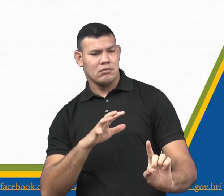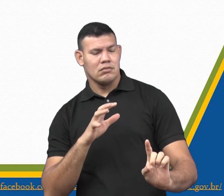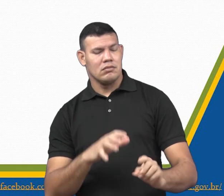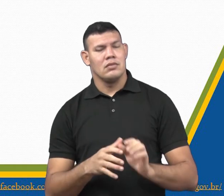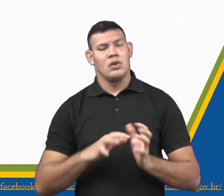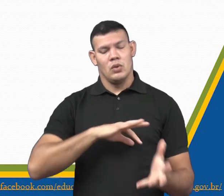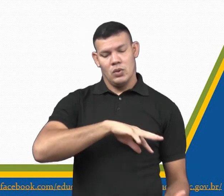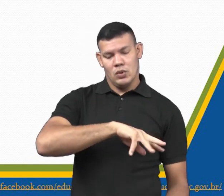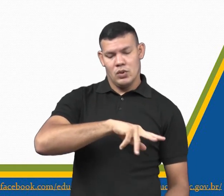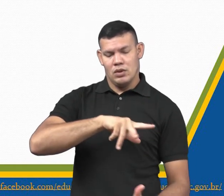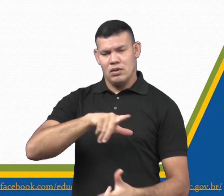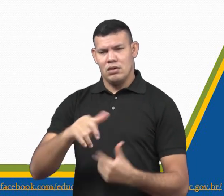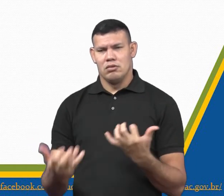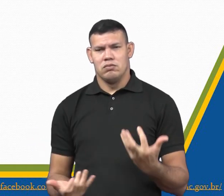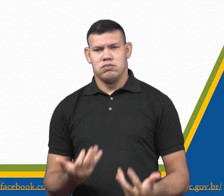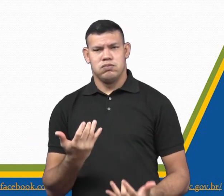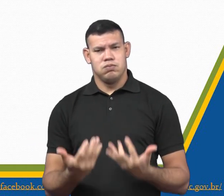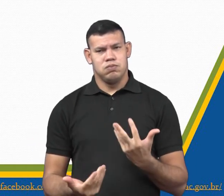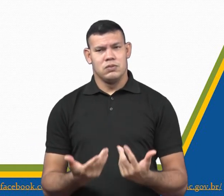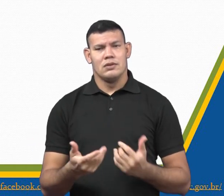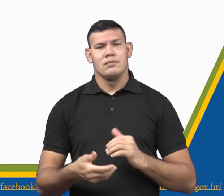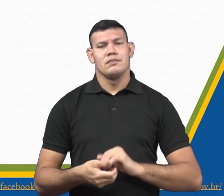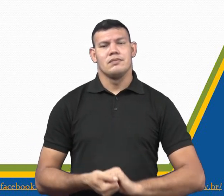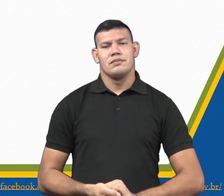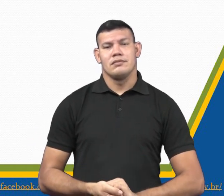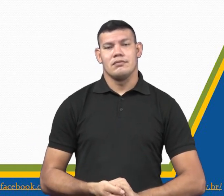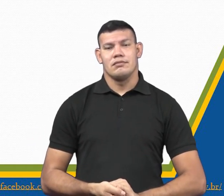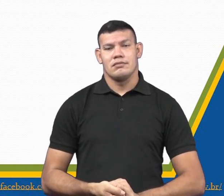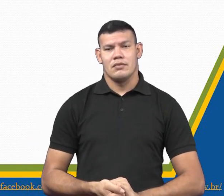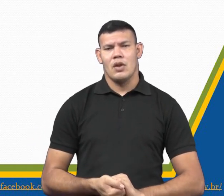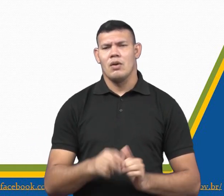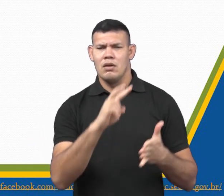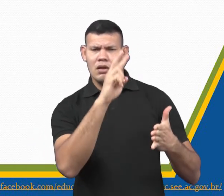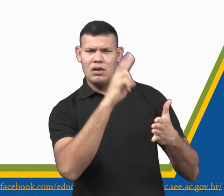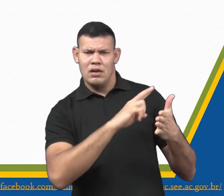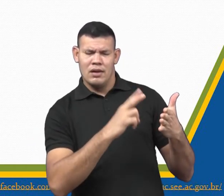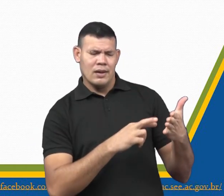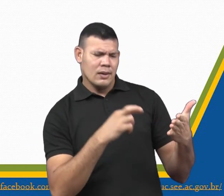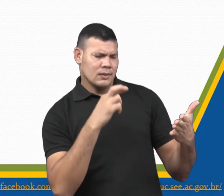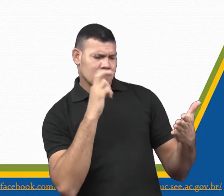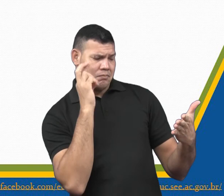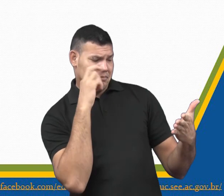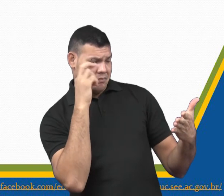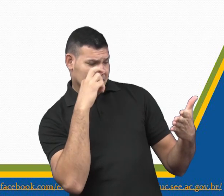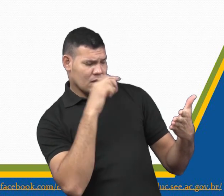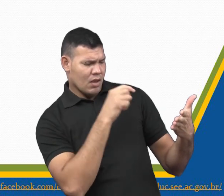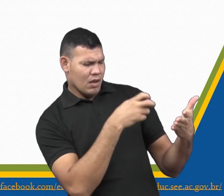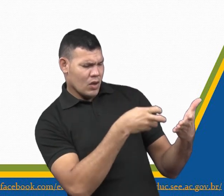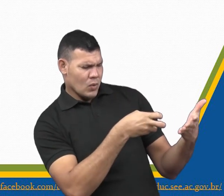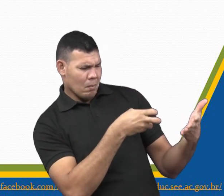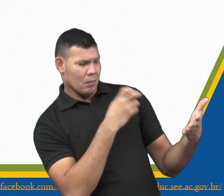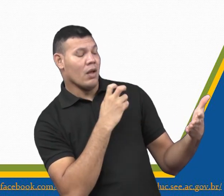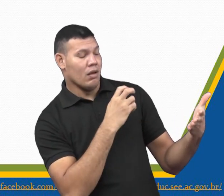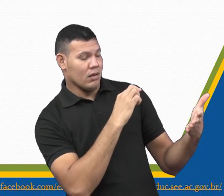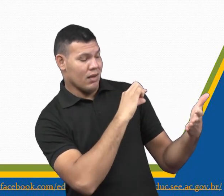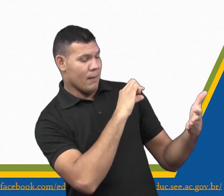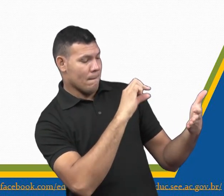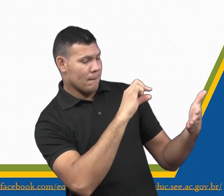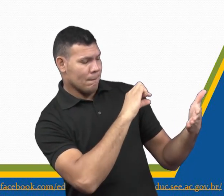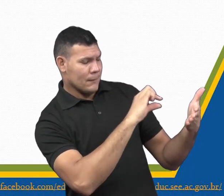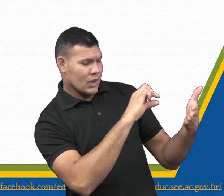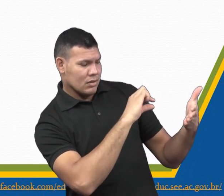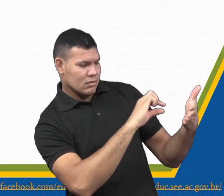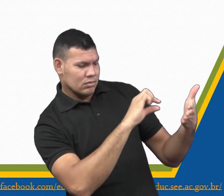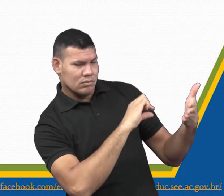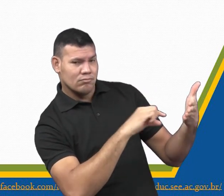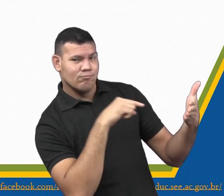aquecimento global. O leitor agora percebeu a contra-argumentação e os argumentos de sustentação do